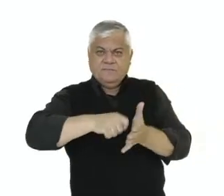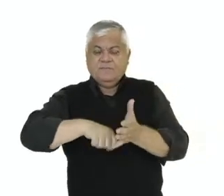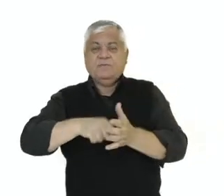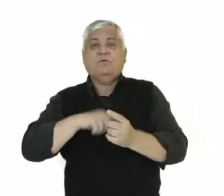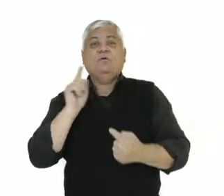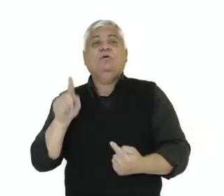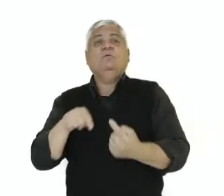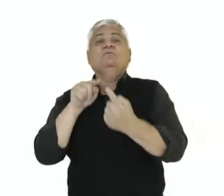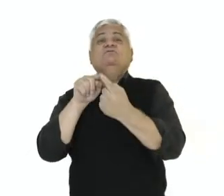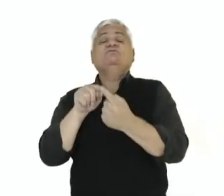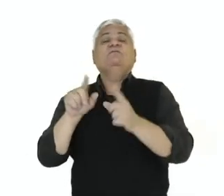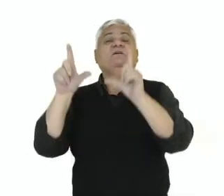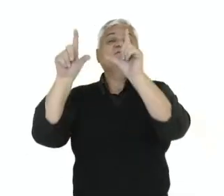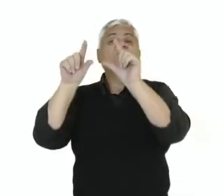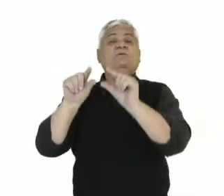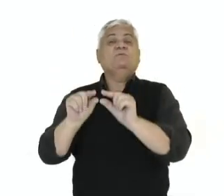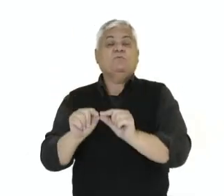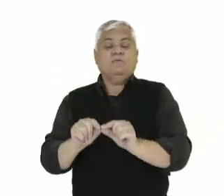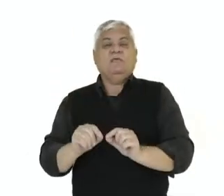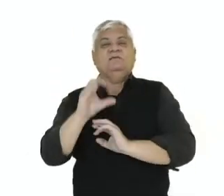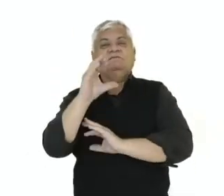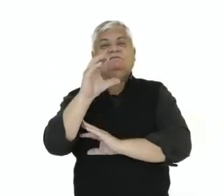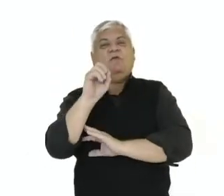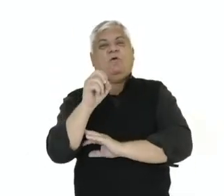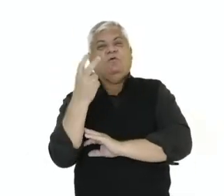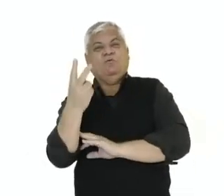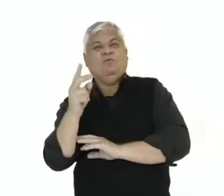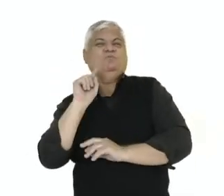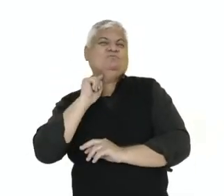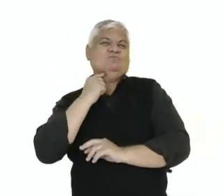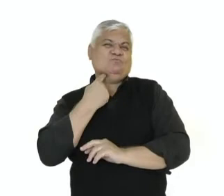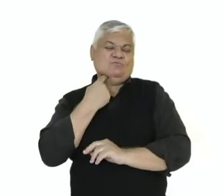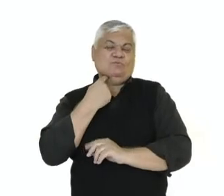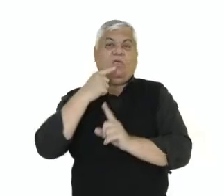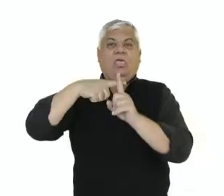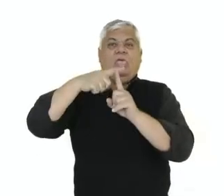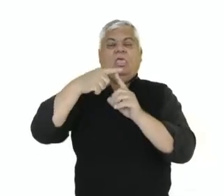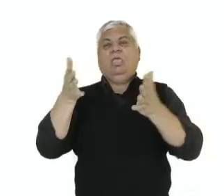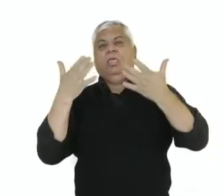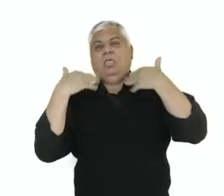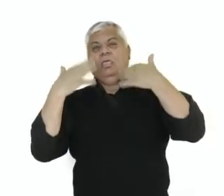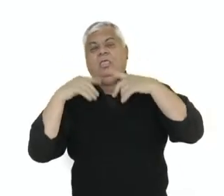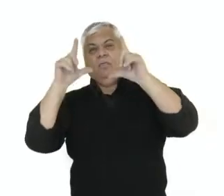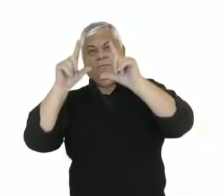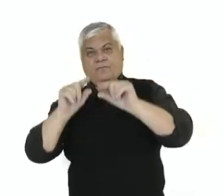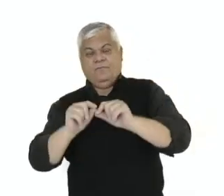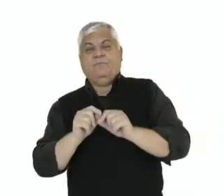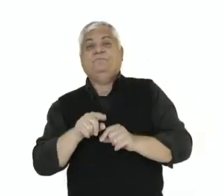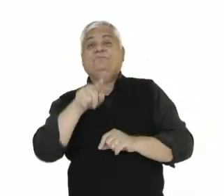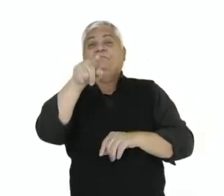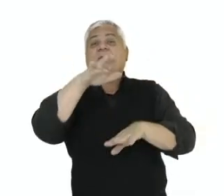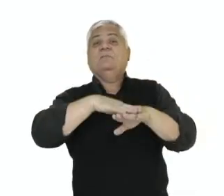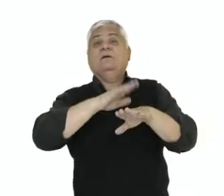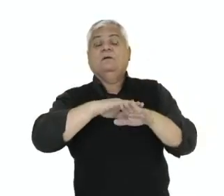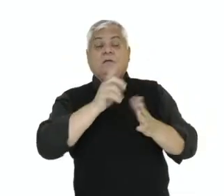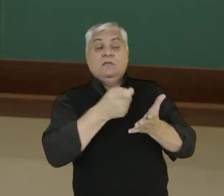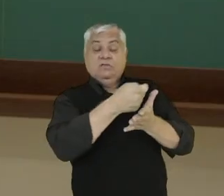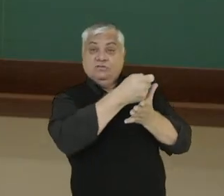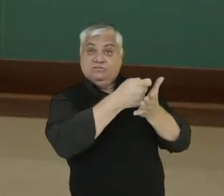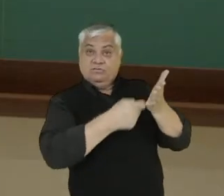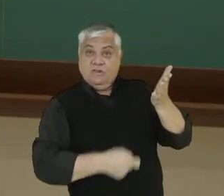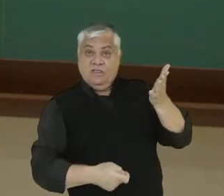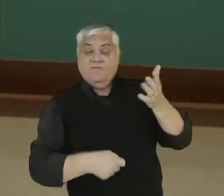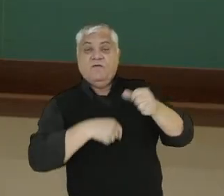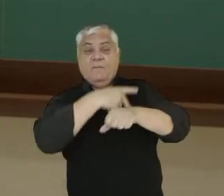dele? Reduzir ali o aumento da temperatura média global. Escreva no seu caderno por que é importante um país